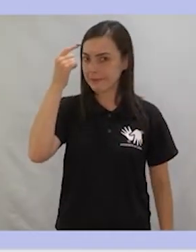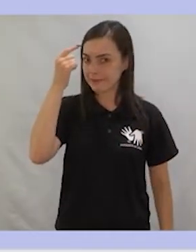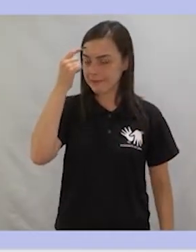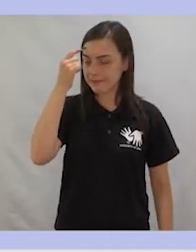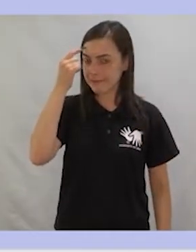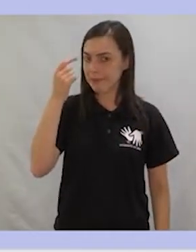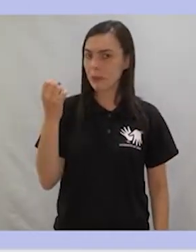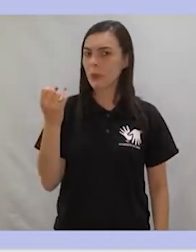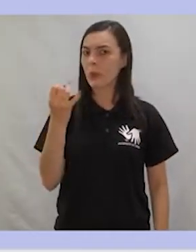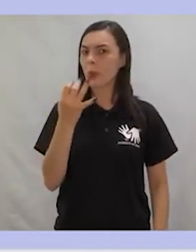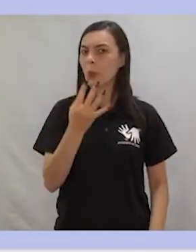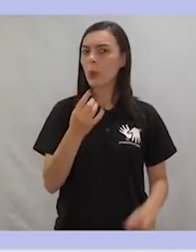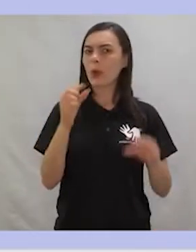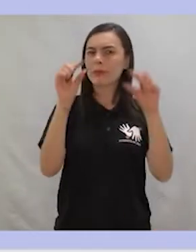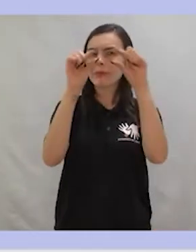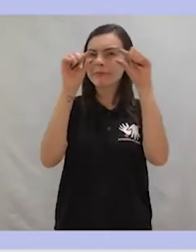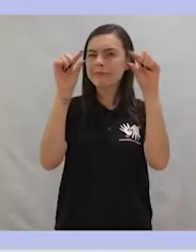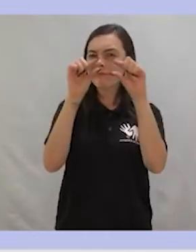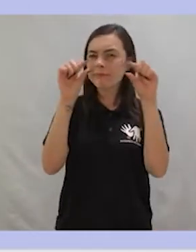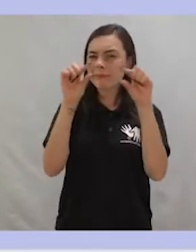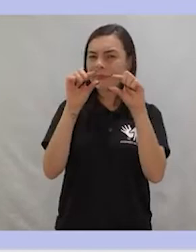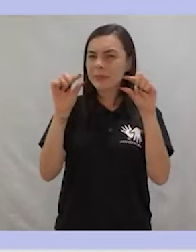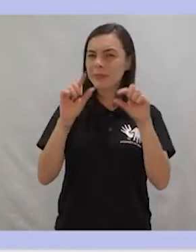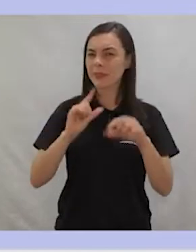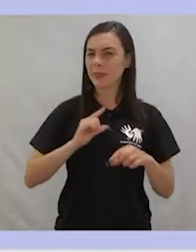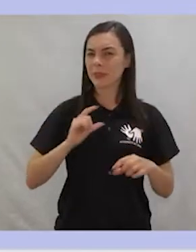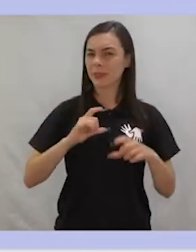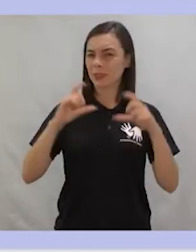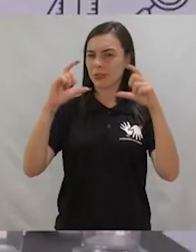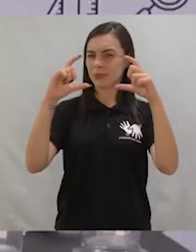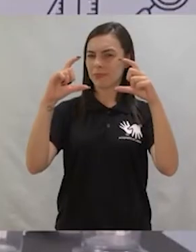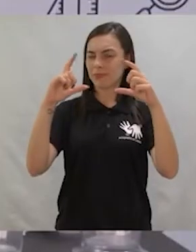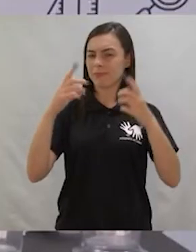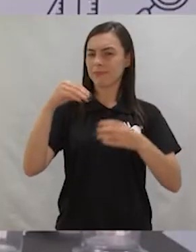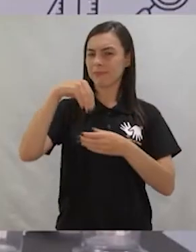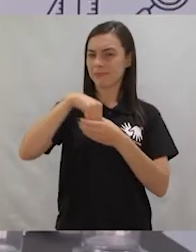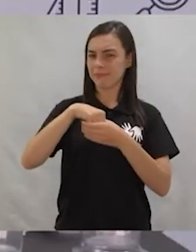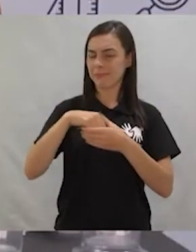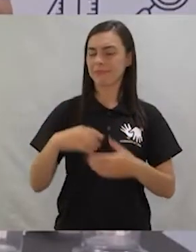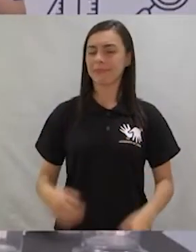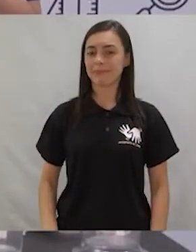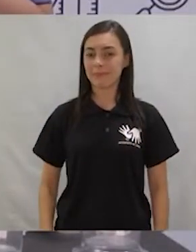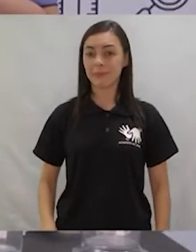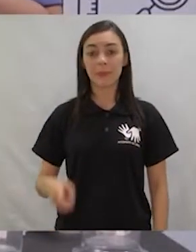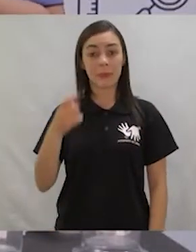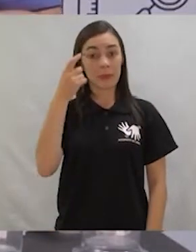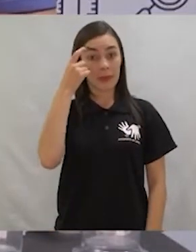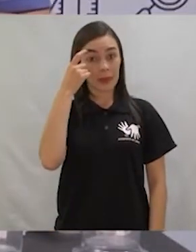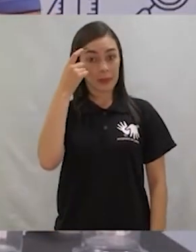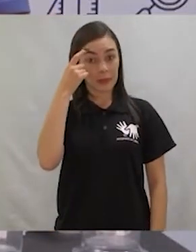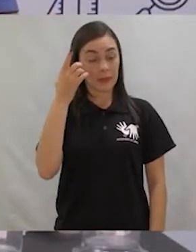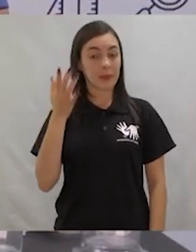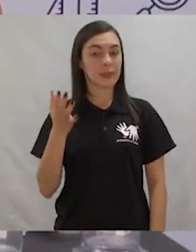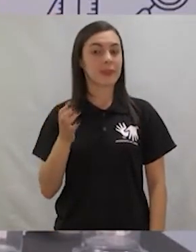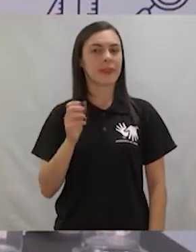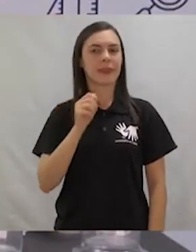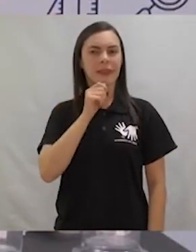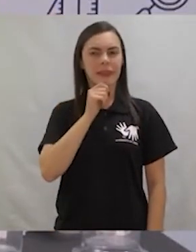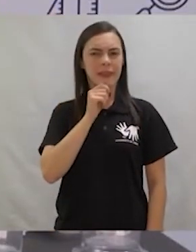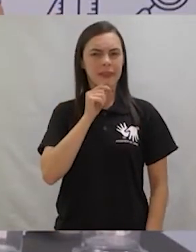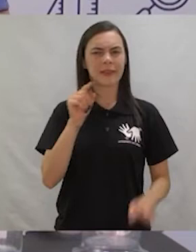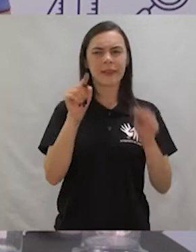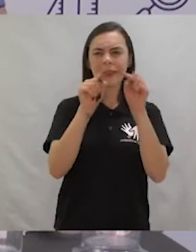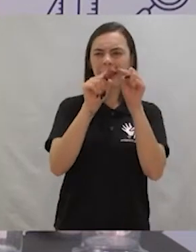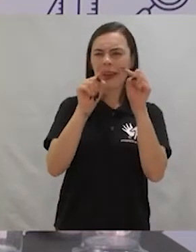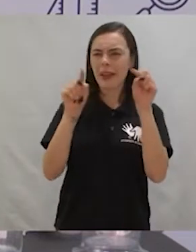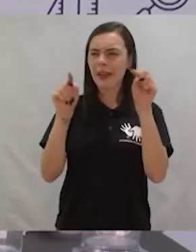aí. Quantas linhas tinha a nossa estrofe de hoje? Pensem bem lá. A professora ainda traçou, a gente